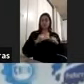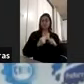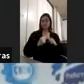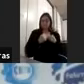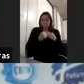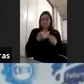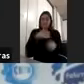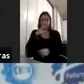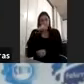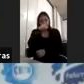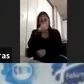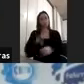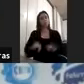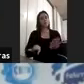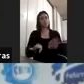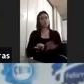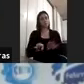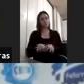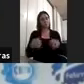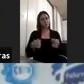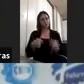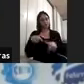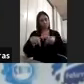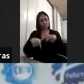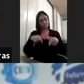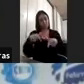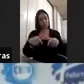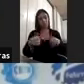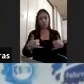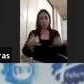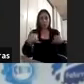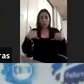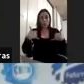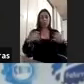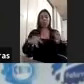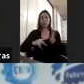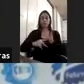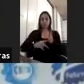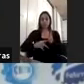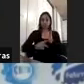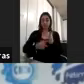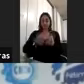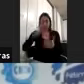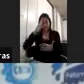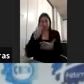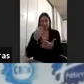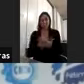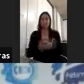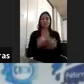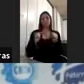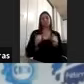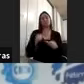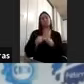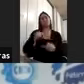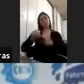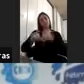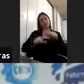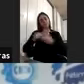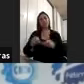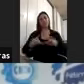de trabalhador fortalecendo, e trabalhador precisa de um sindicato forte agindo. Então, essa alquimia